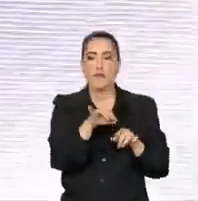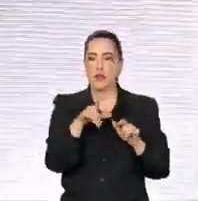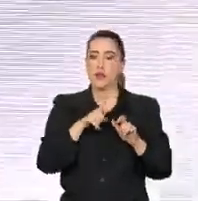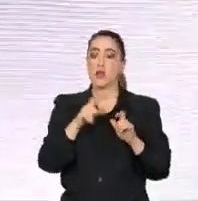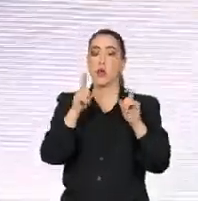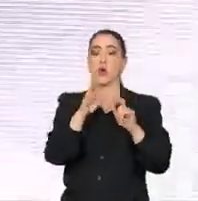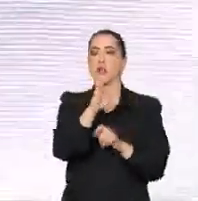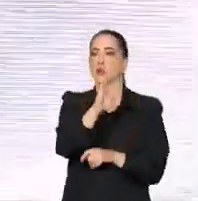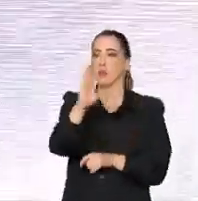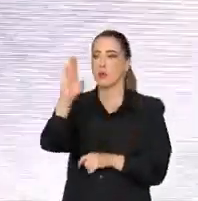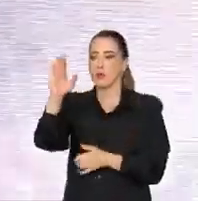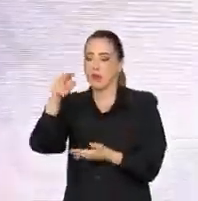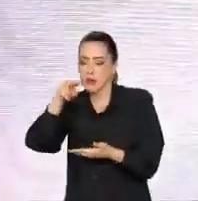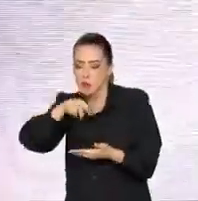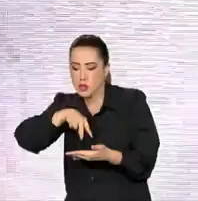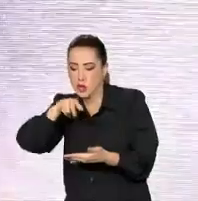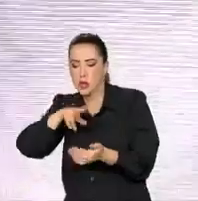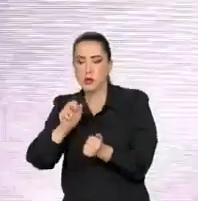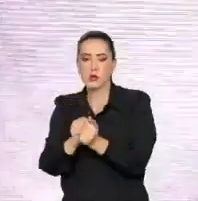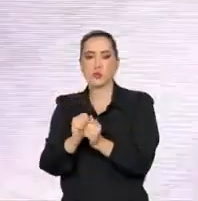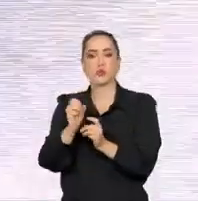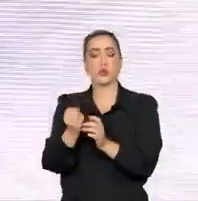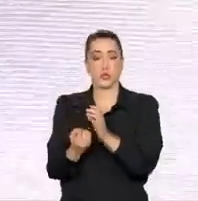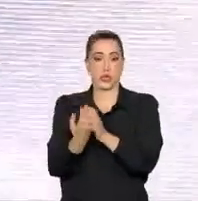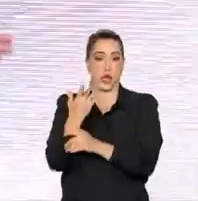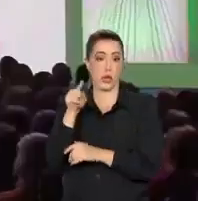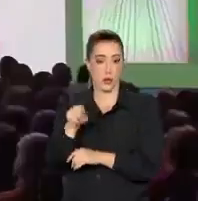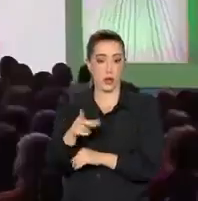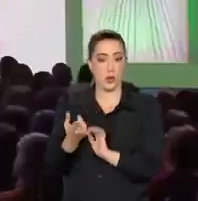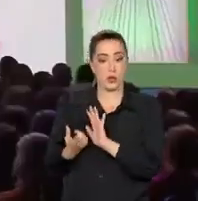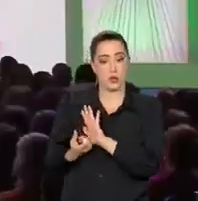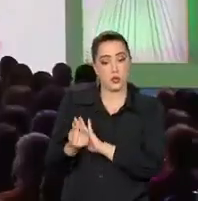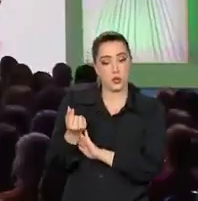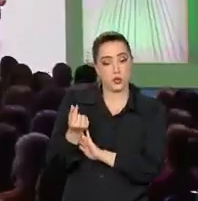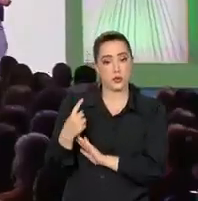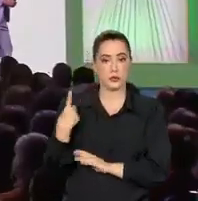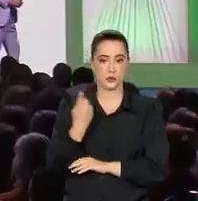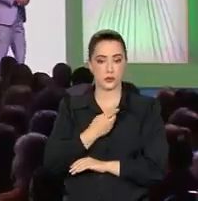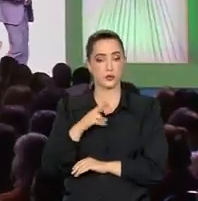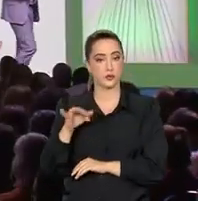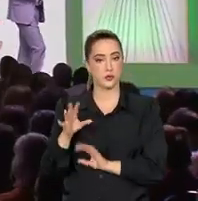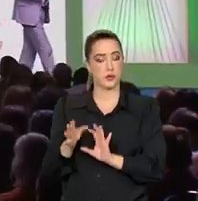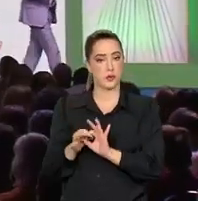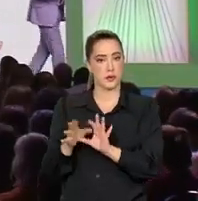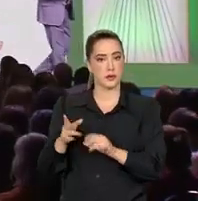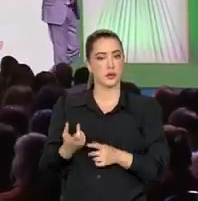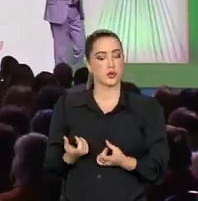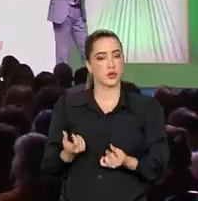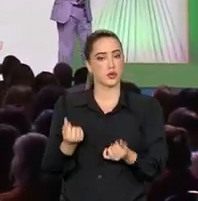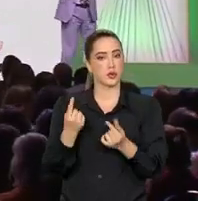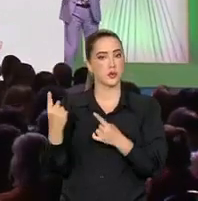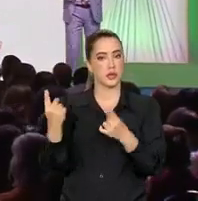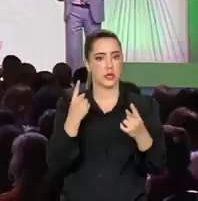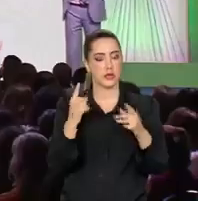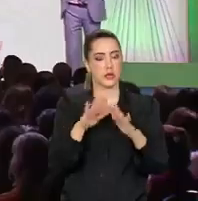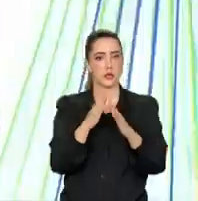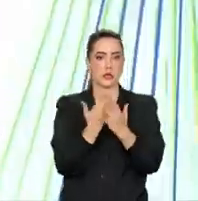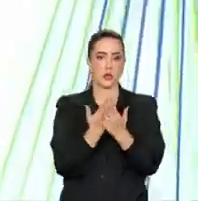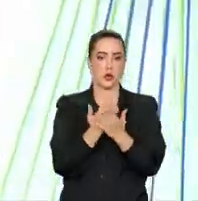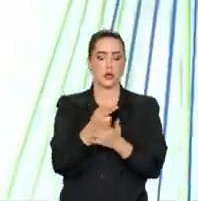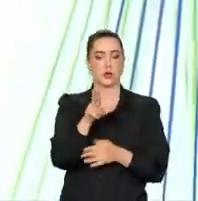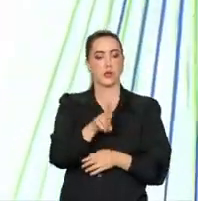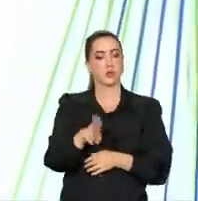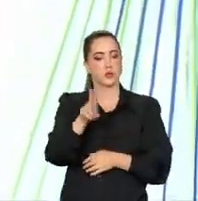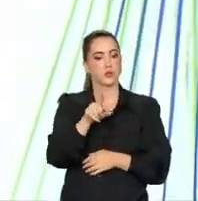leitura, né, construído lá com... Então nós vamos liberar agora o recurso para que cada escola